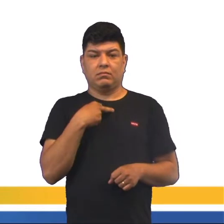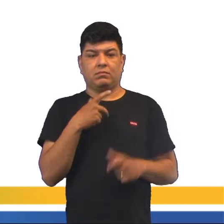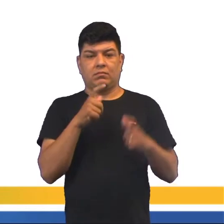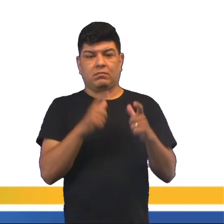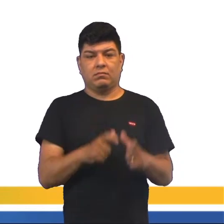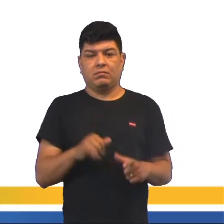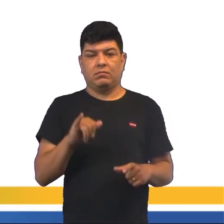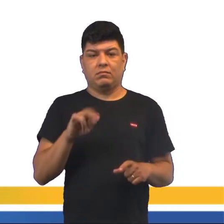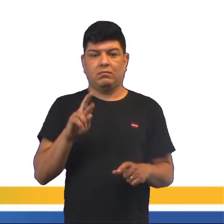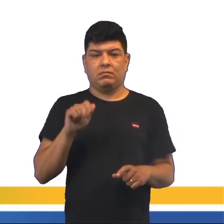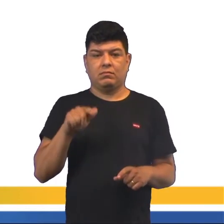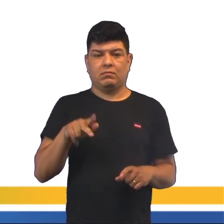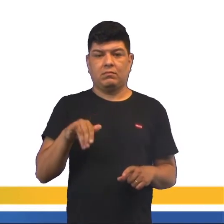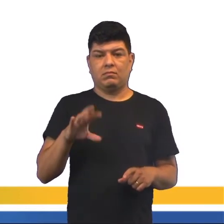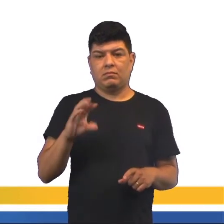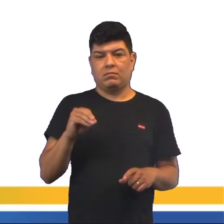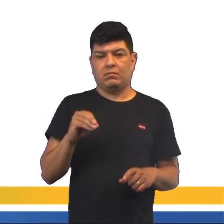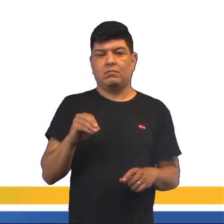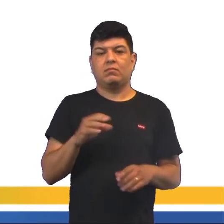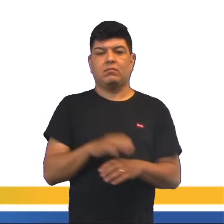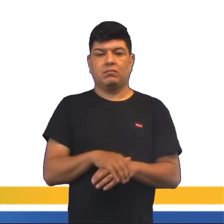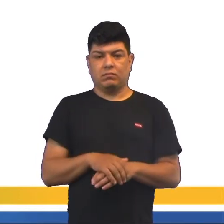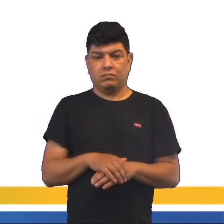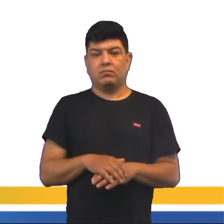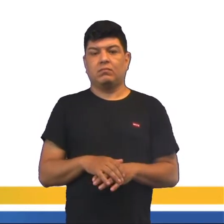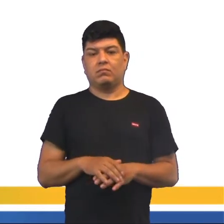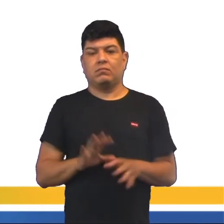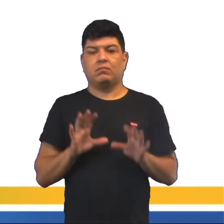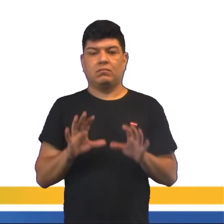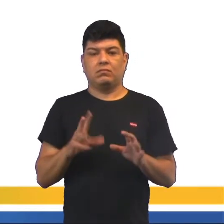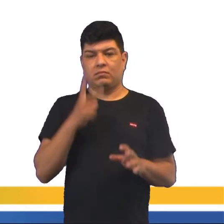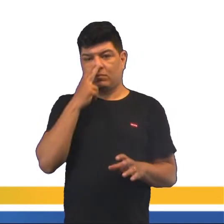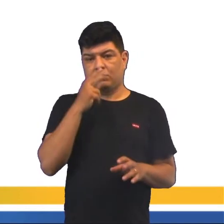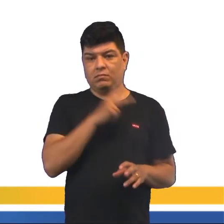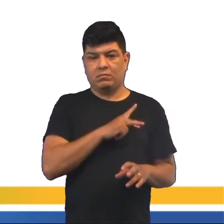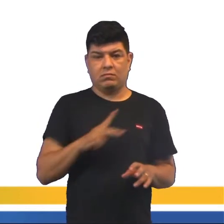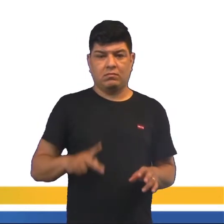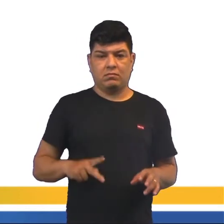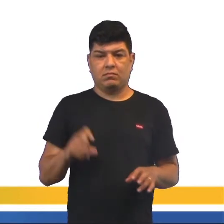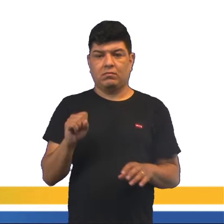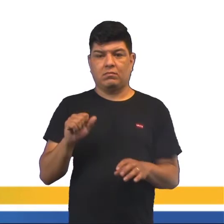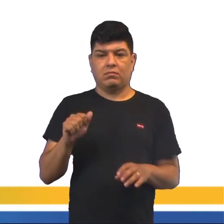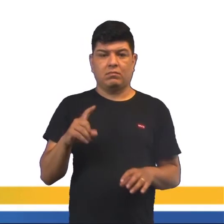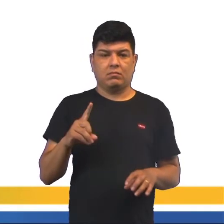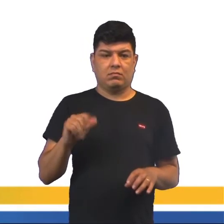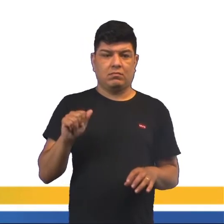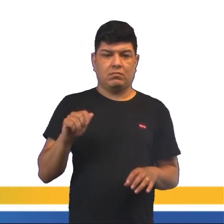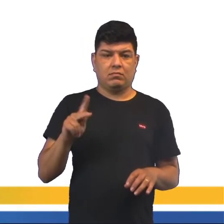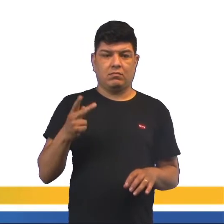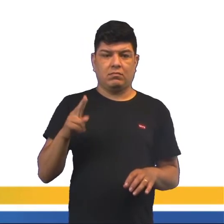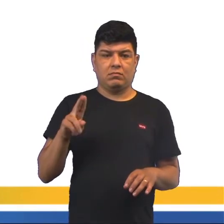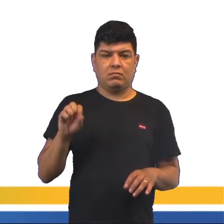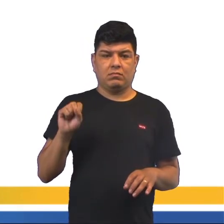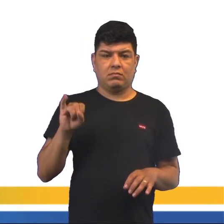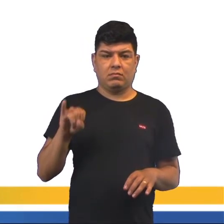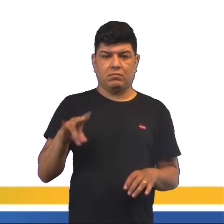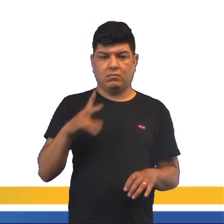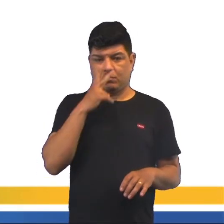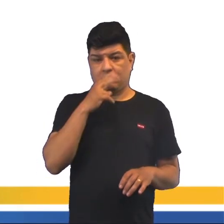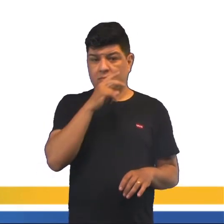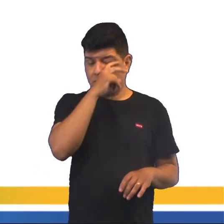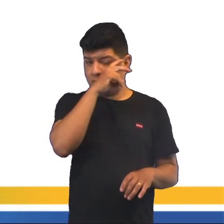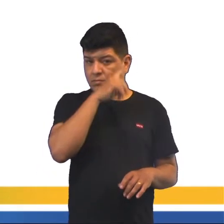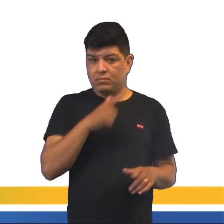Iraque, né? No ano de 2003, os Estados Unidos realizaram uma ocupação ao território iraquiano sob a alegação